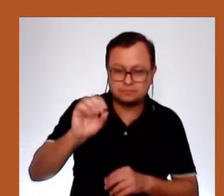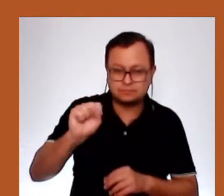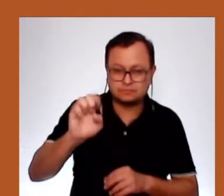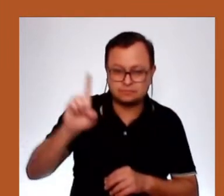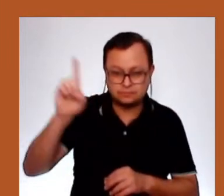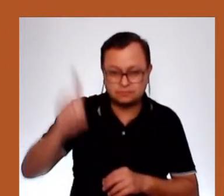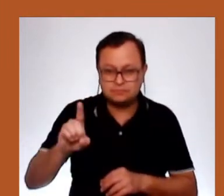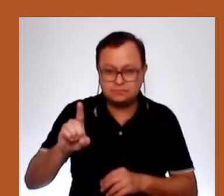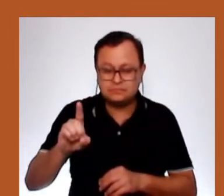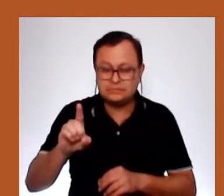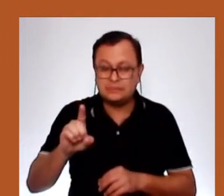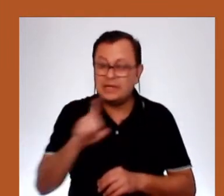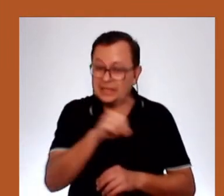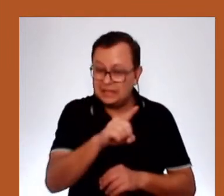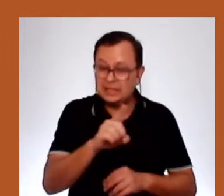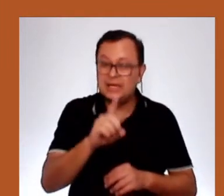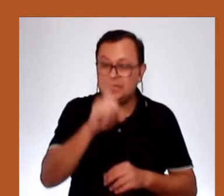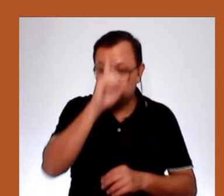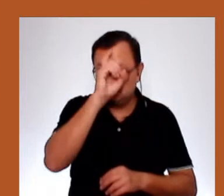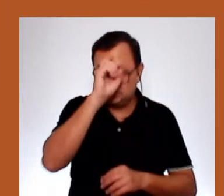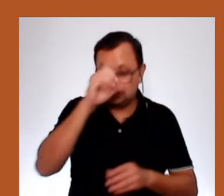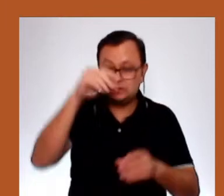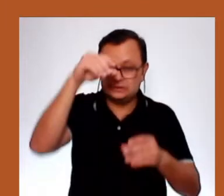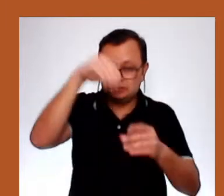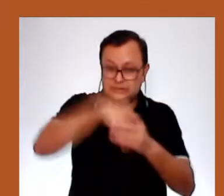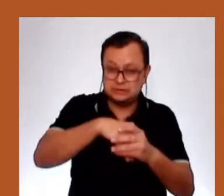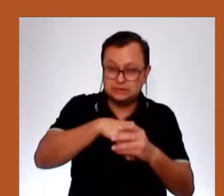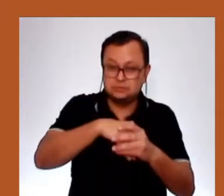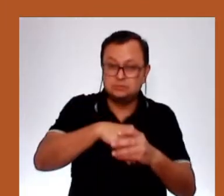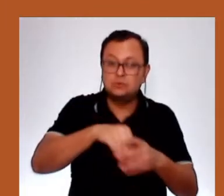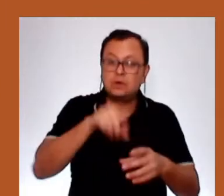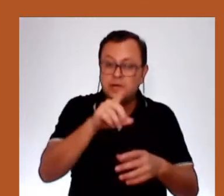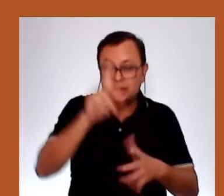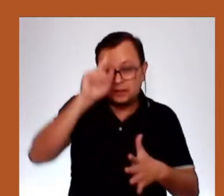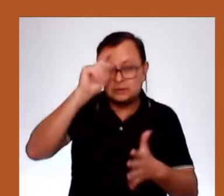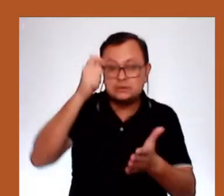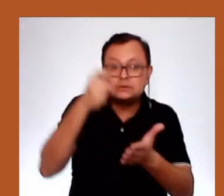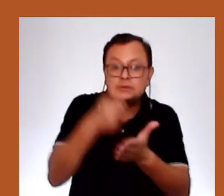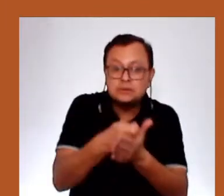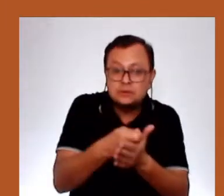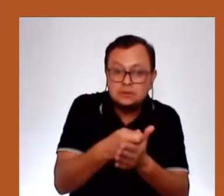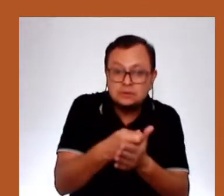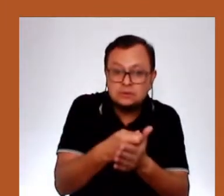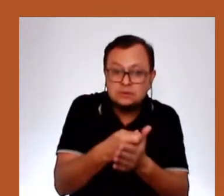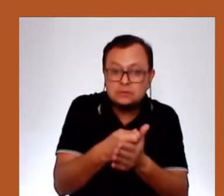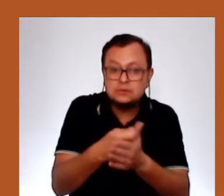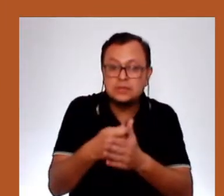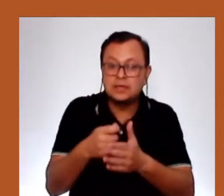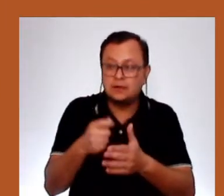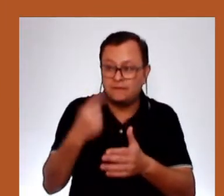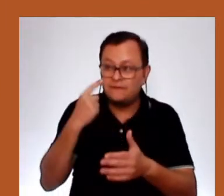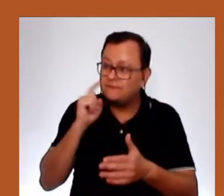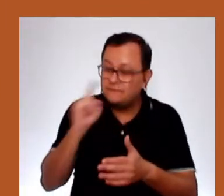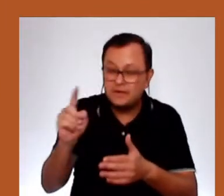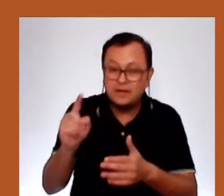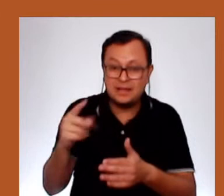dentro decidiu assistir ao nascimento do seu filho pela tela do celular, porque ele é um